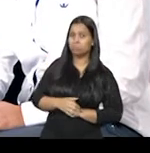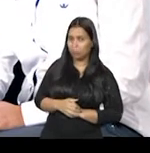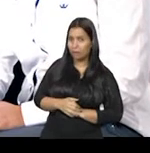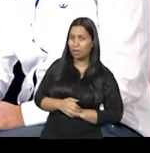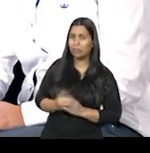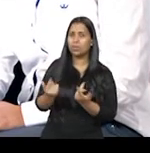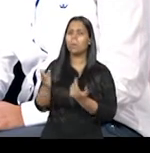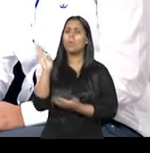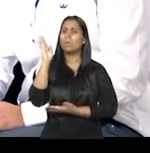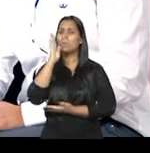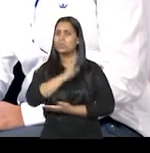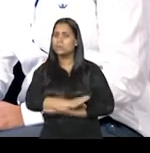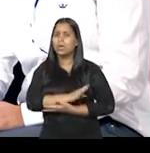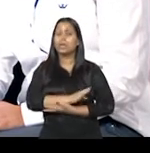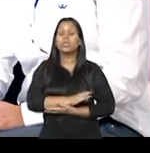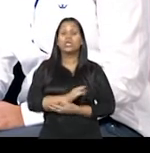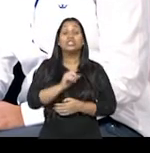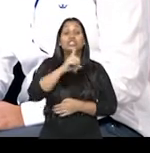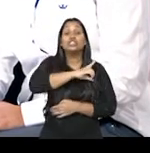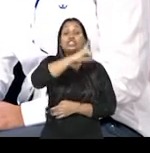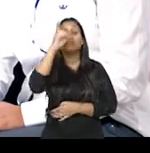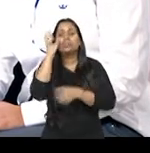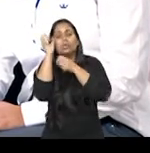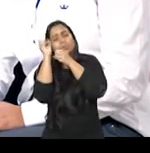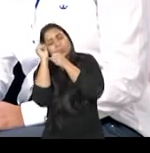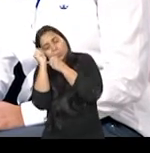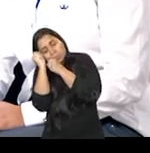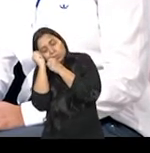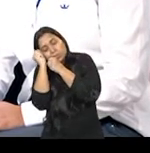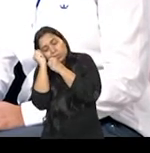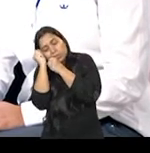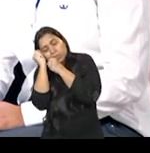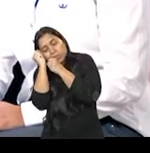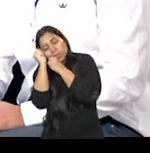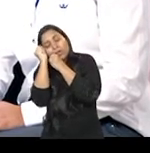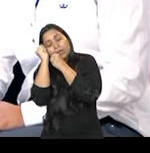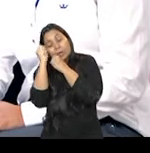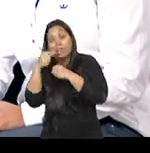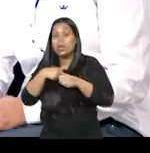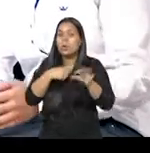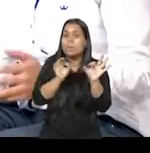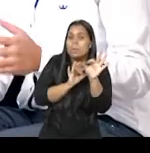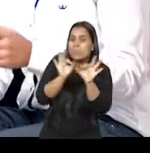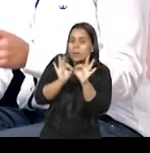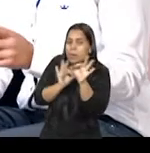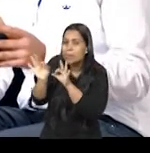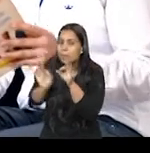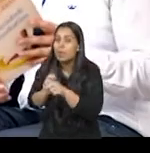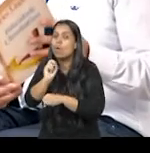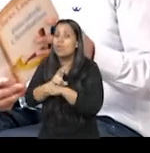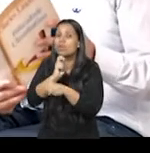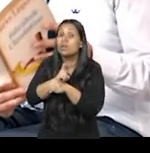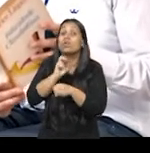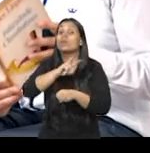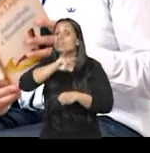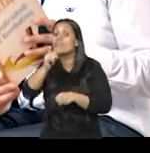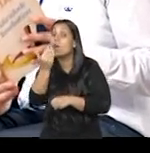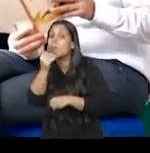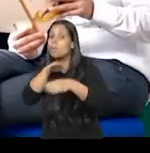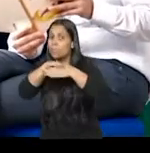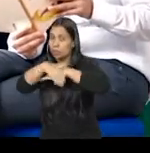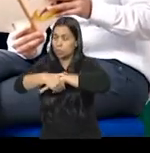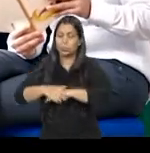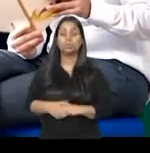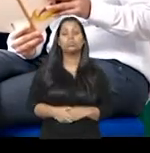males secretos, dormiam de dia, ali estava eu a preparar-lhes o veneno da noite.